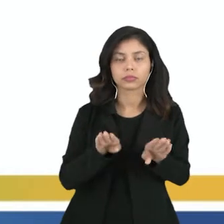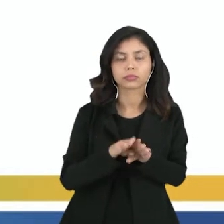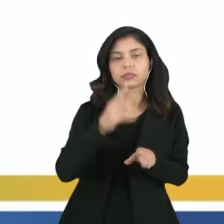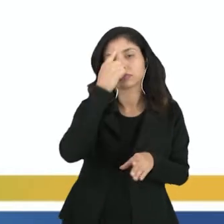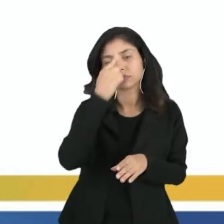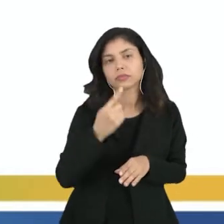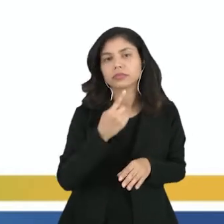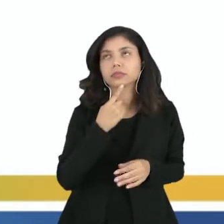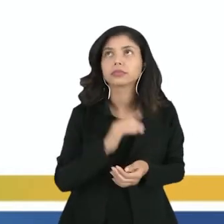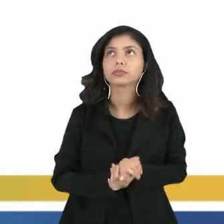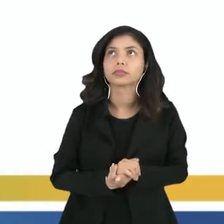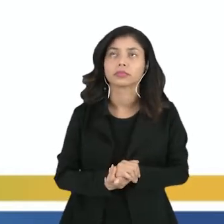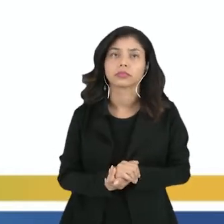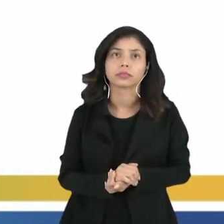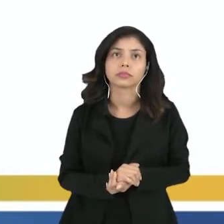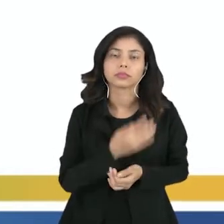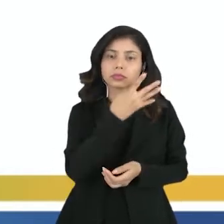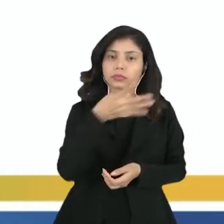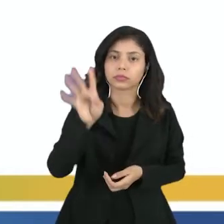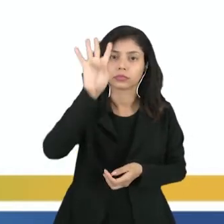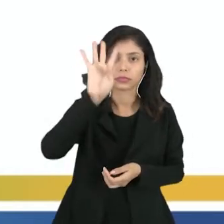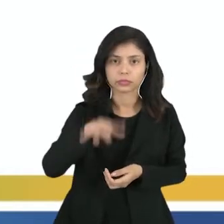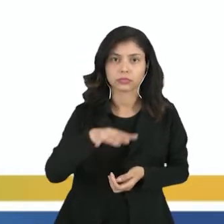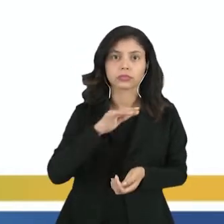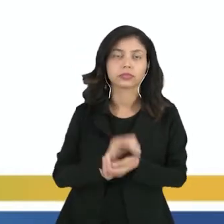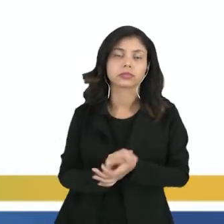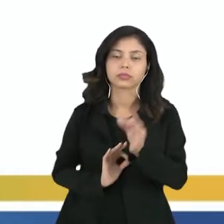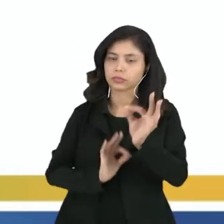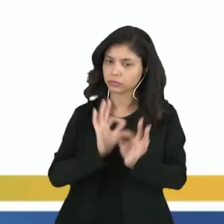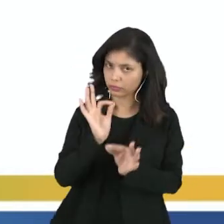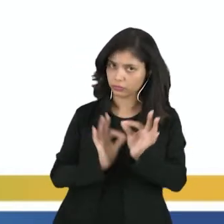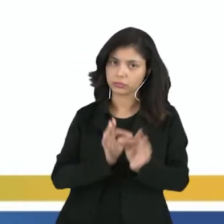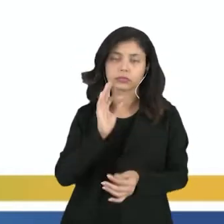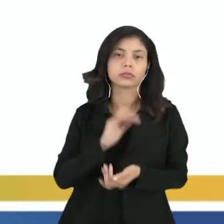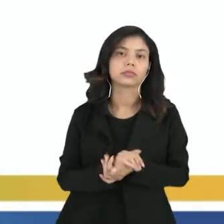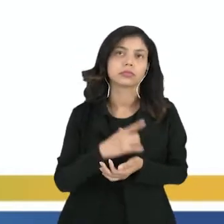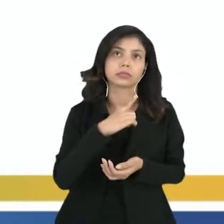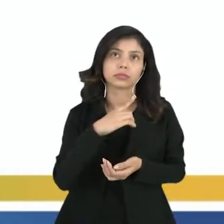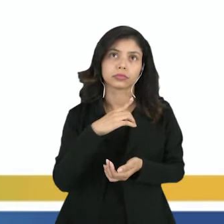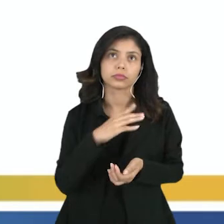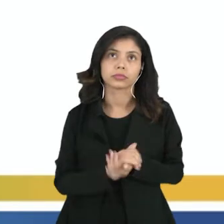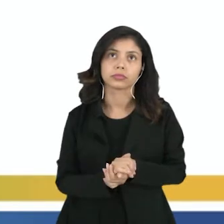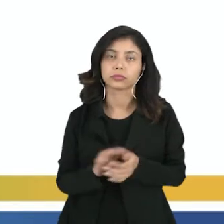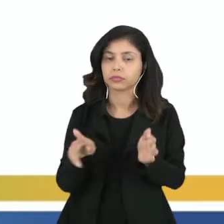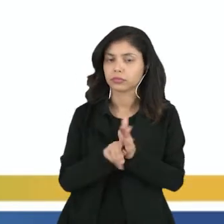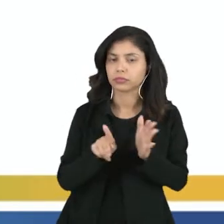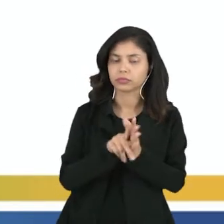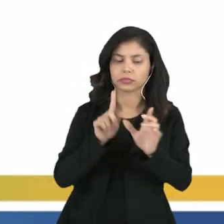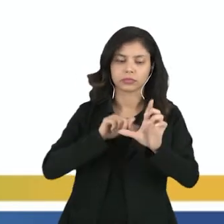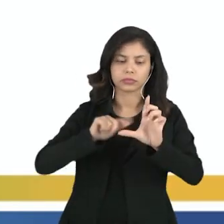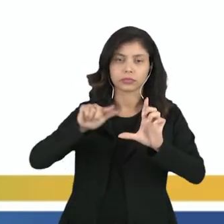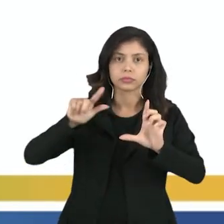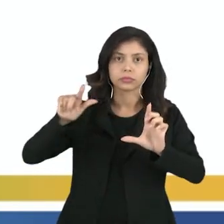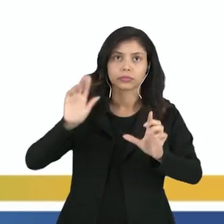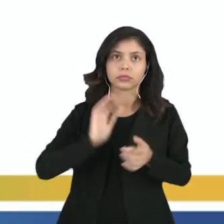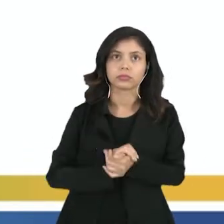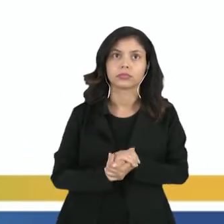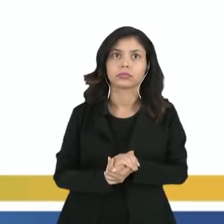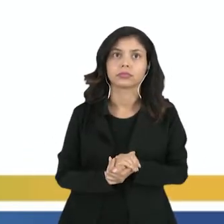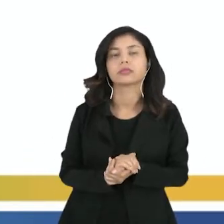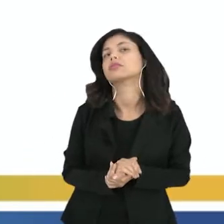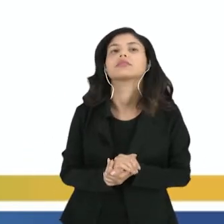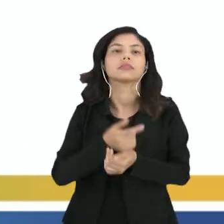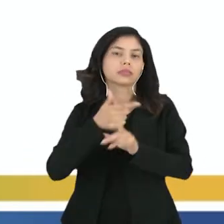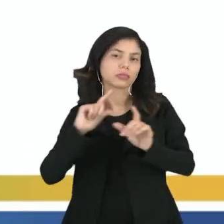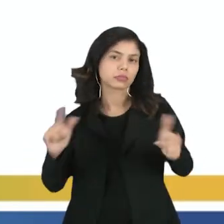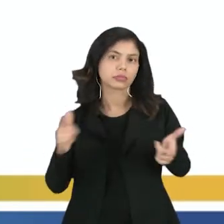imagem. Veja a tabela que geralmente nós construímos, que antecede o esboço do gráfico. À medida que eu aumento os valores